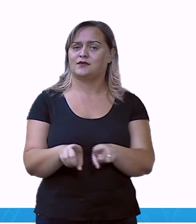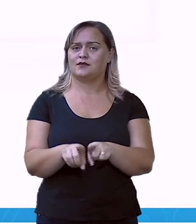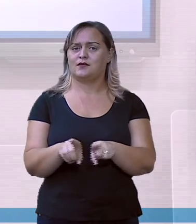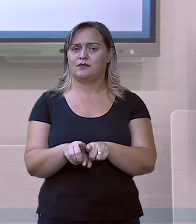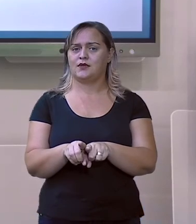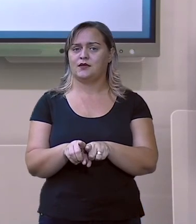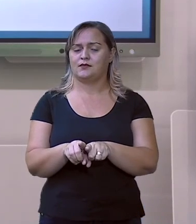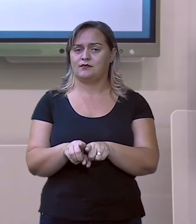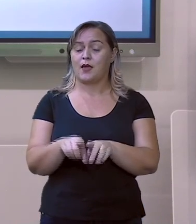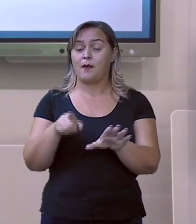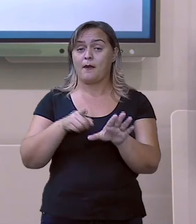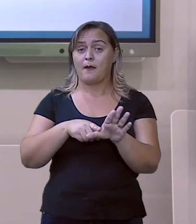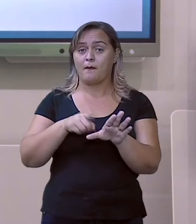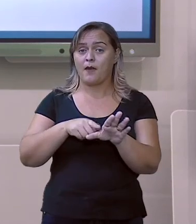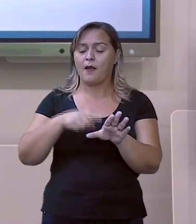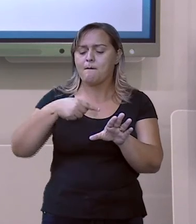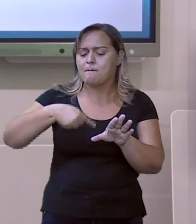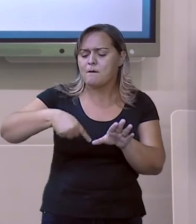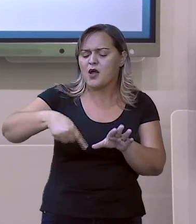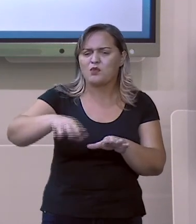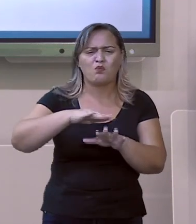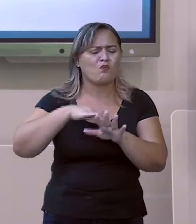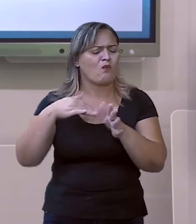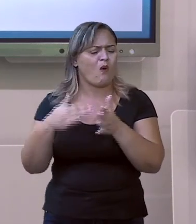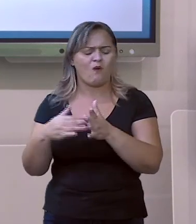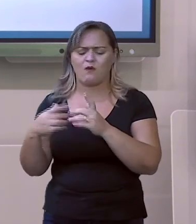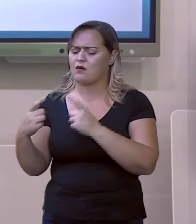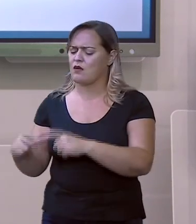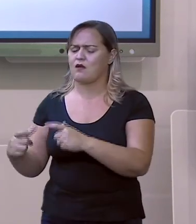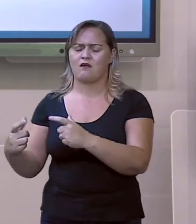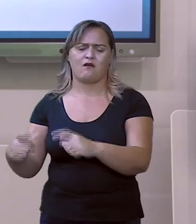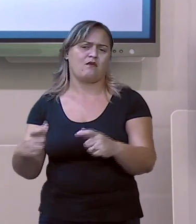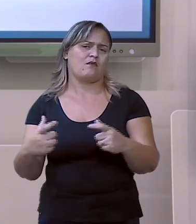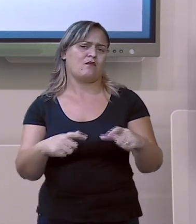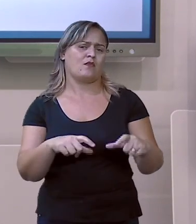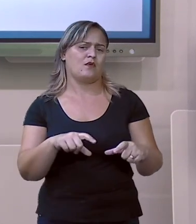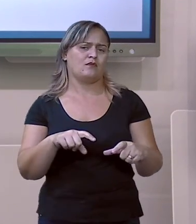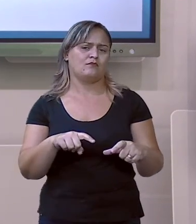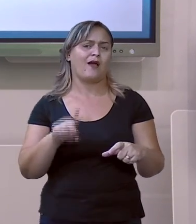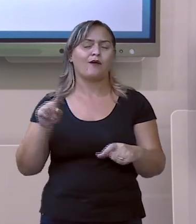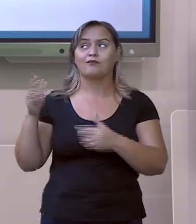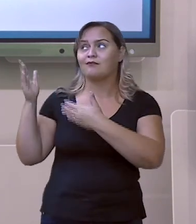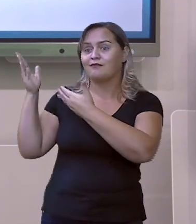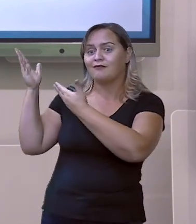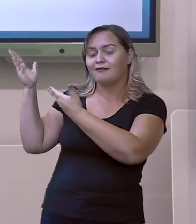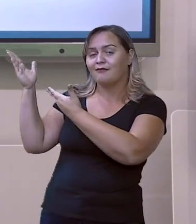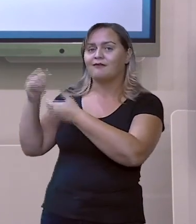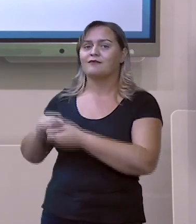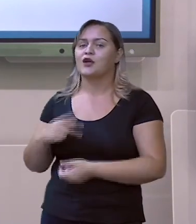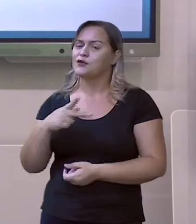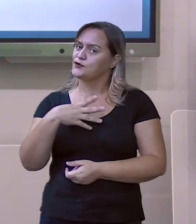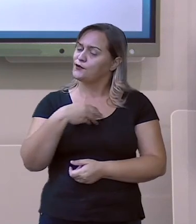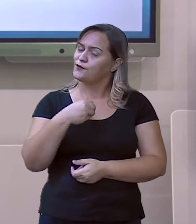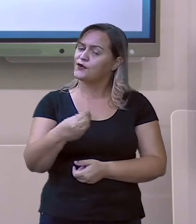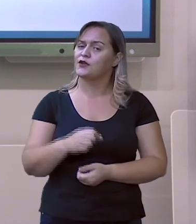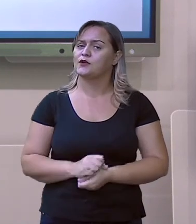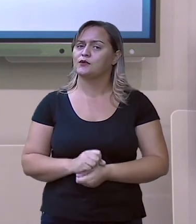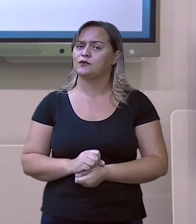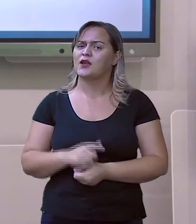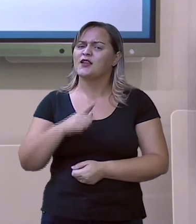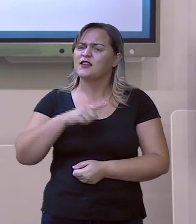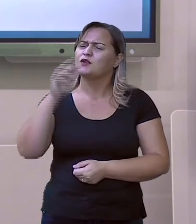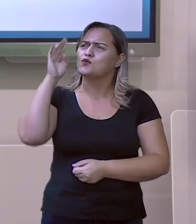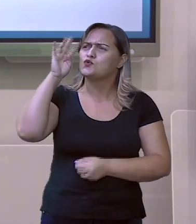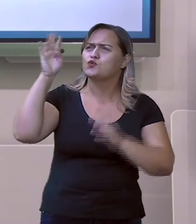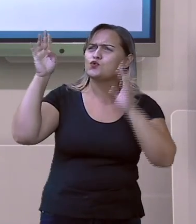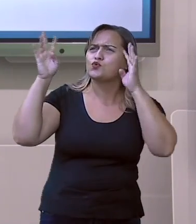quiserem chegar. Esse é o seu filho, essa é a sua criança cheia de sonhos pela frente. Caminhe com ela, ensine o